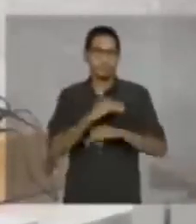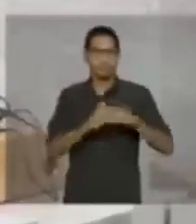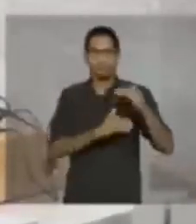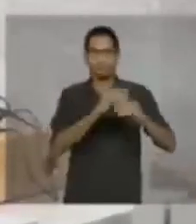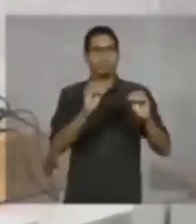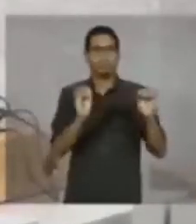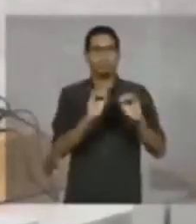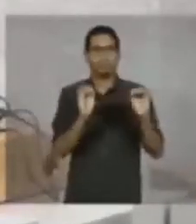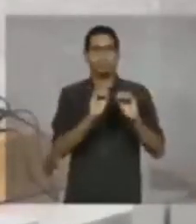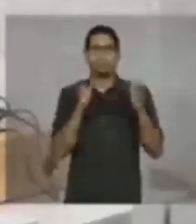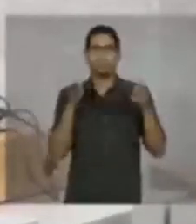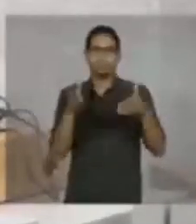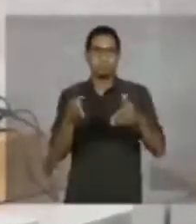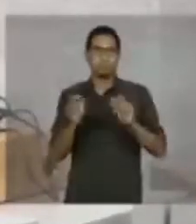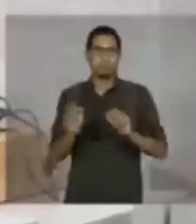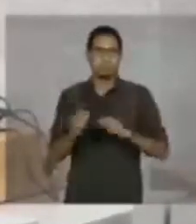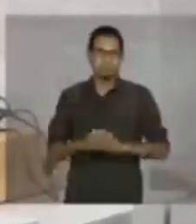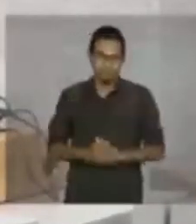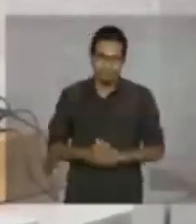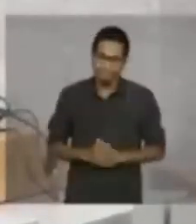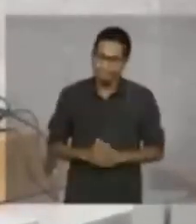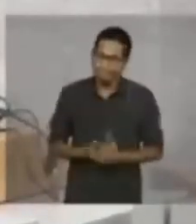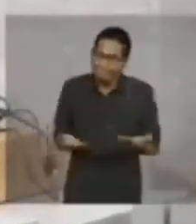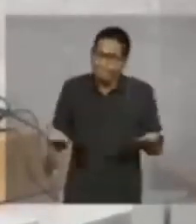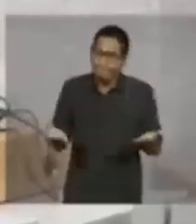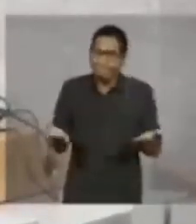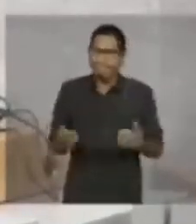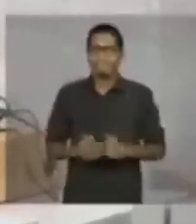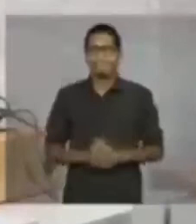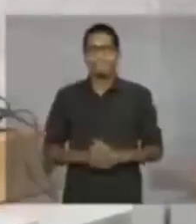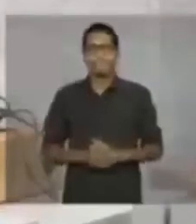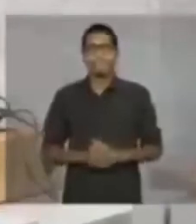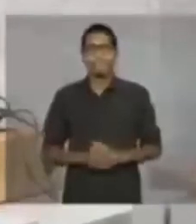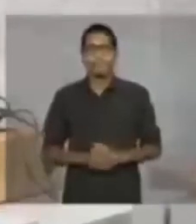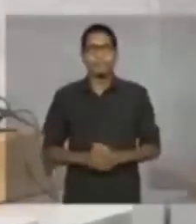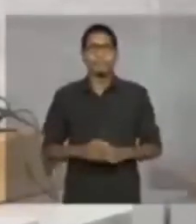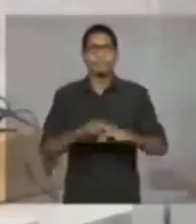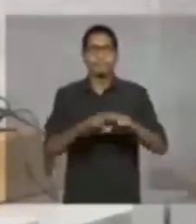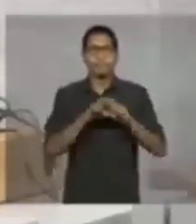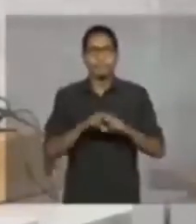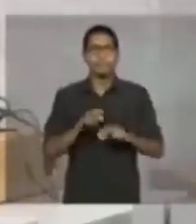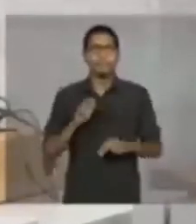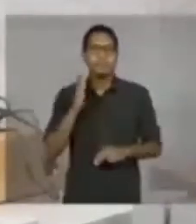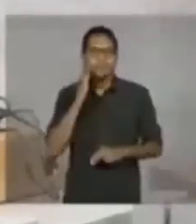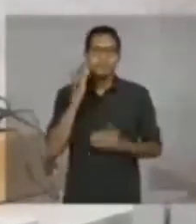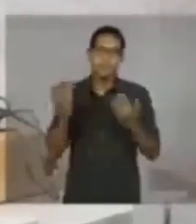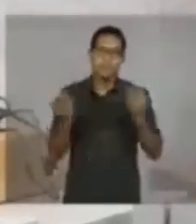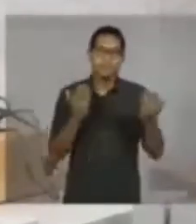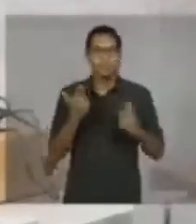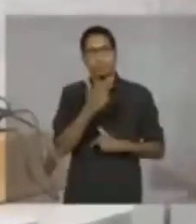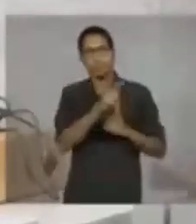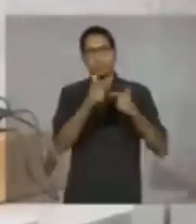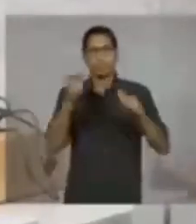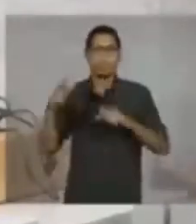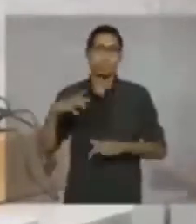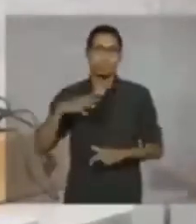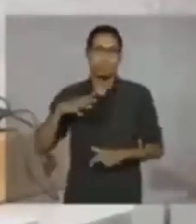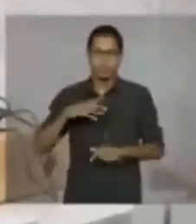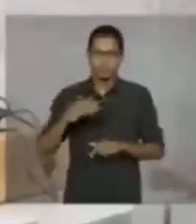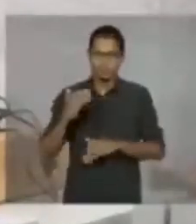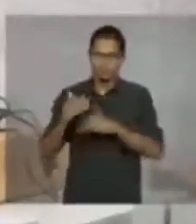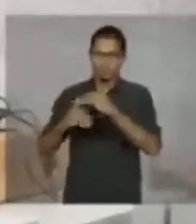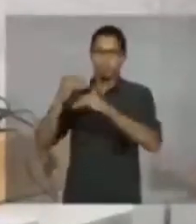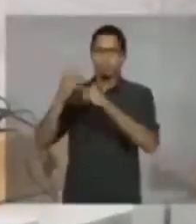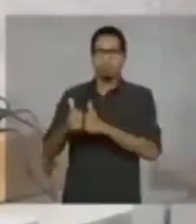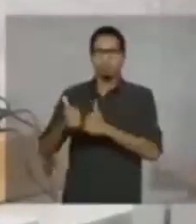evoluiu nesse mesmo período. Então, a gente tem, comparado com outras cidades, um sistema ultra eficiente.